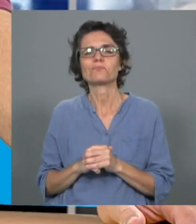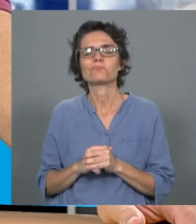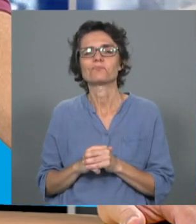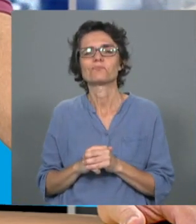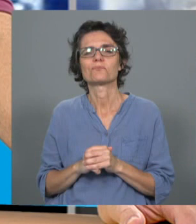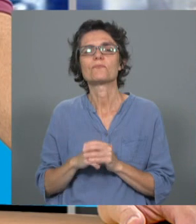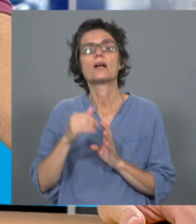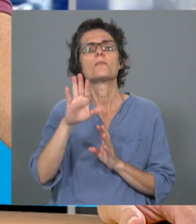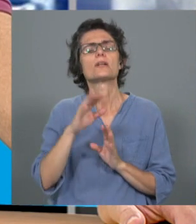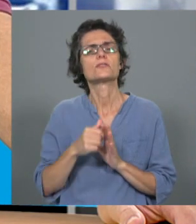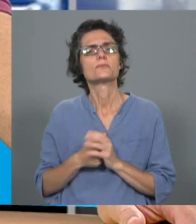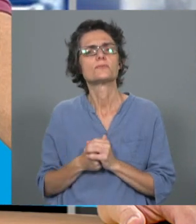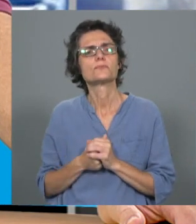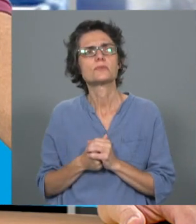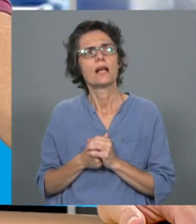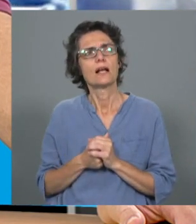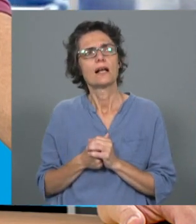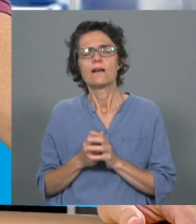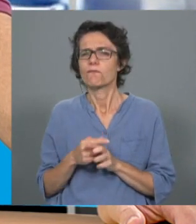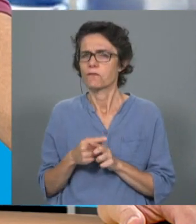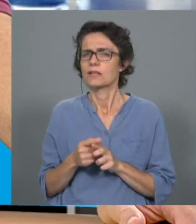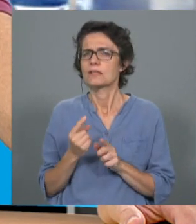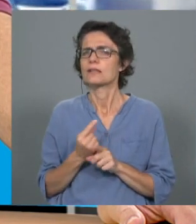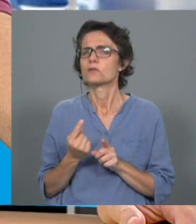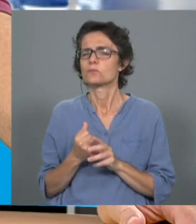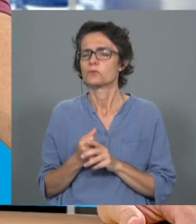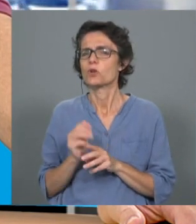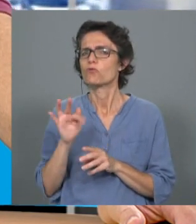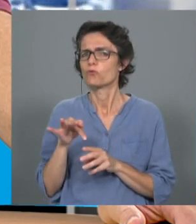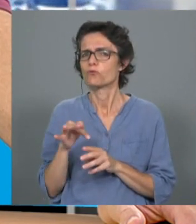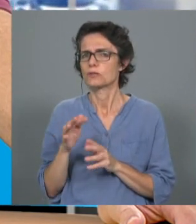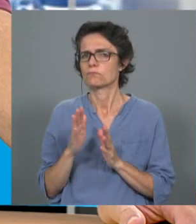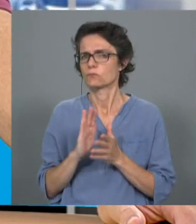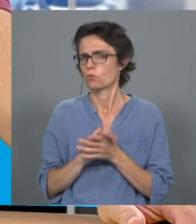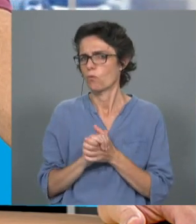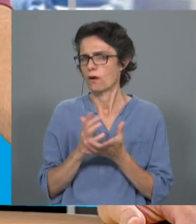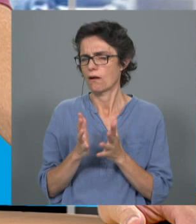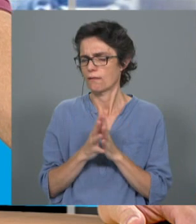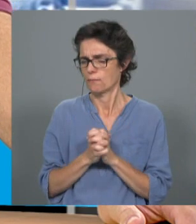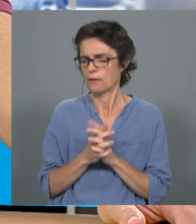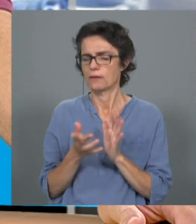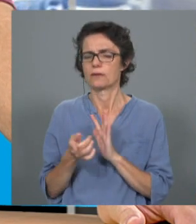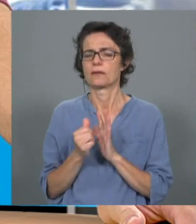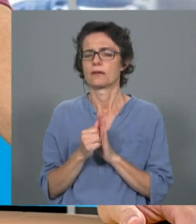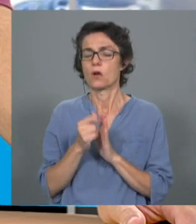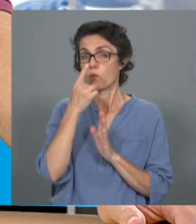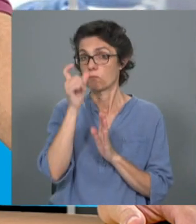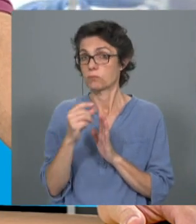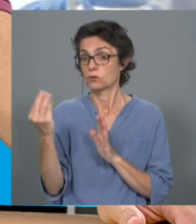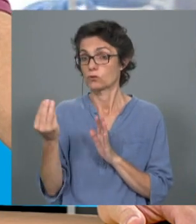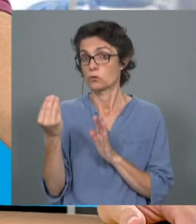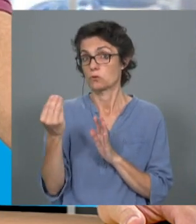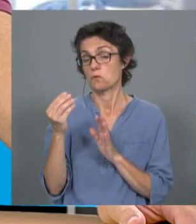coisa curiosa, no fim da celebração veio uma pessoa, um bocado mais nova que